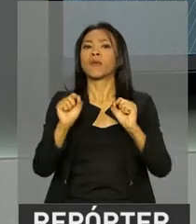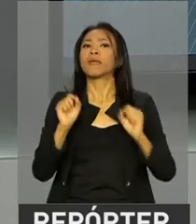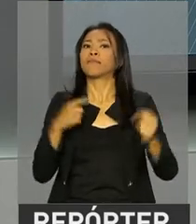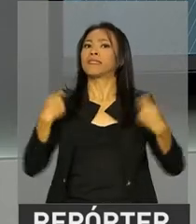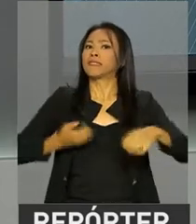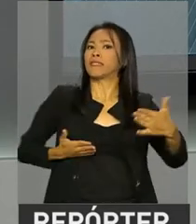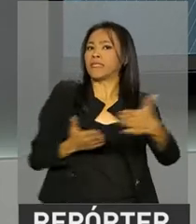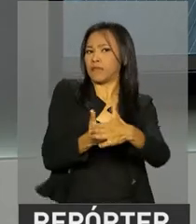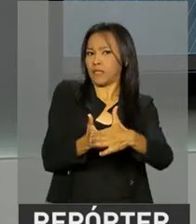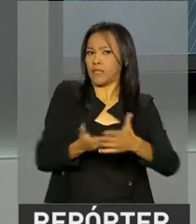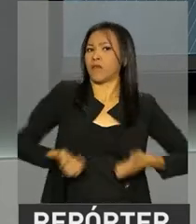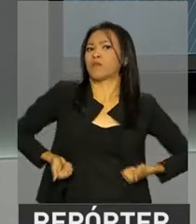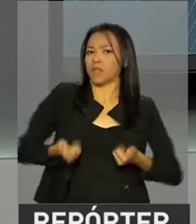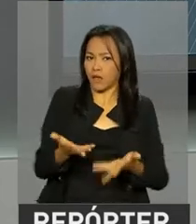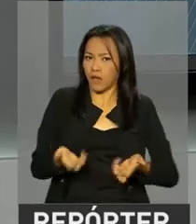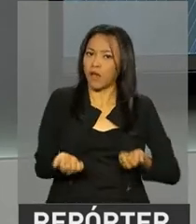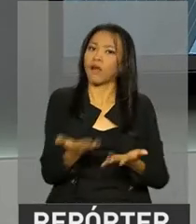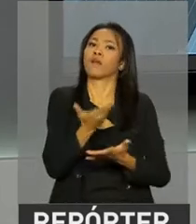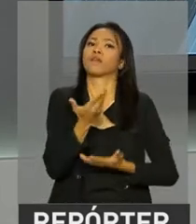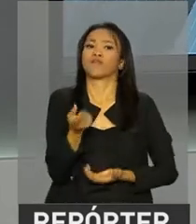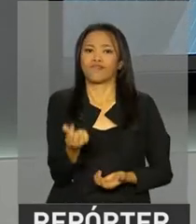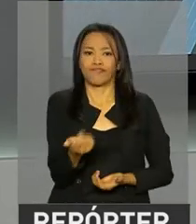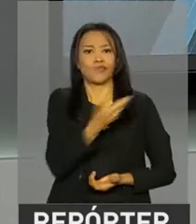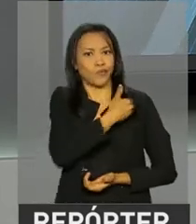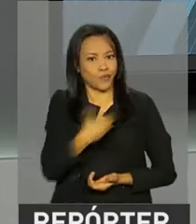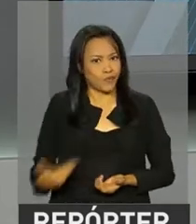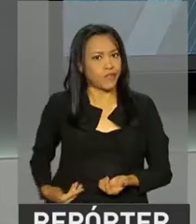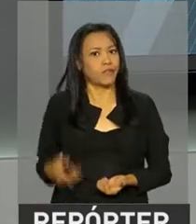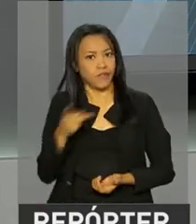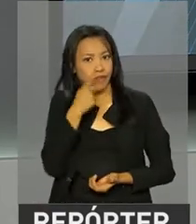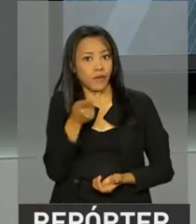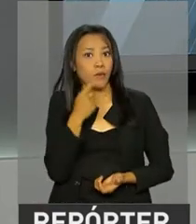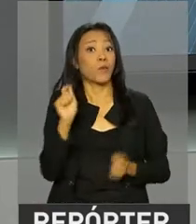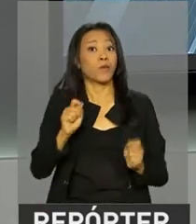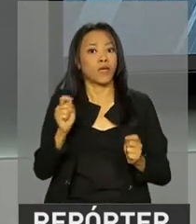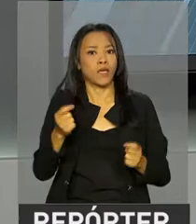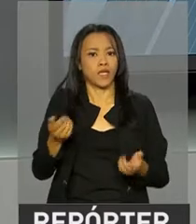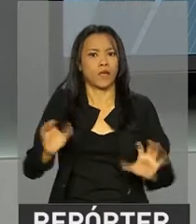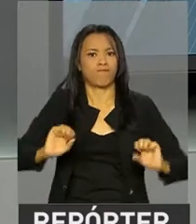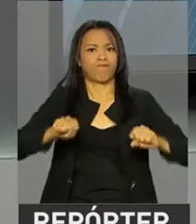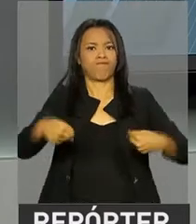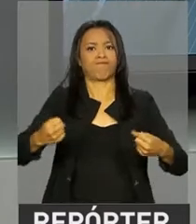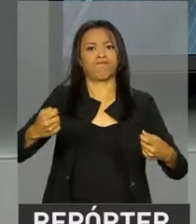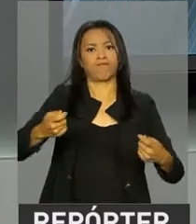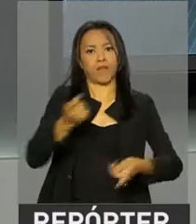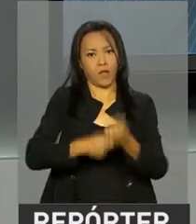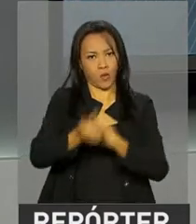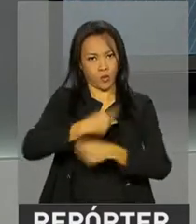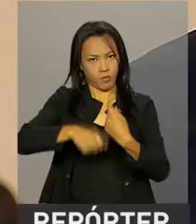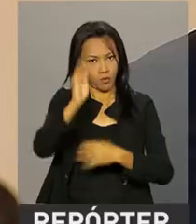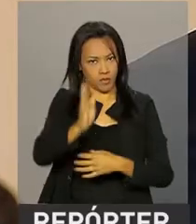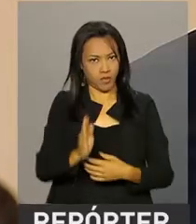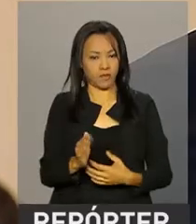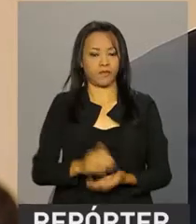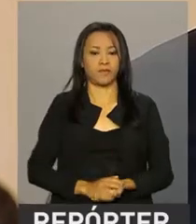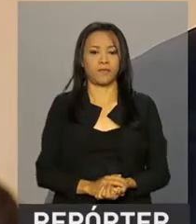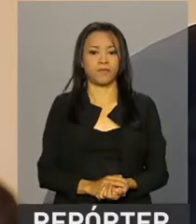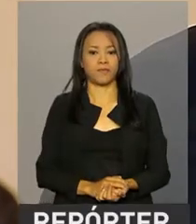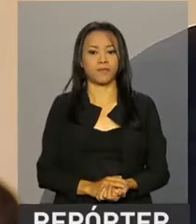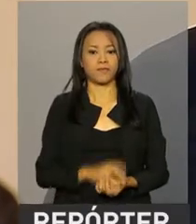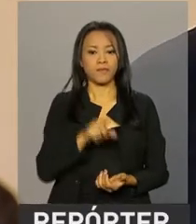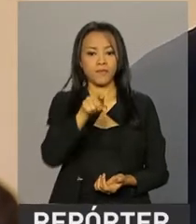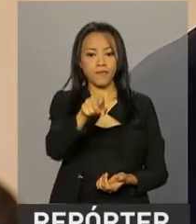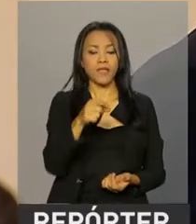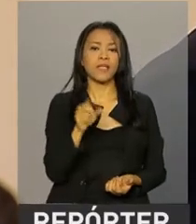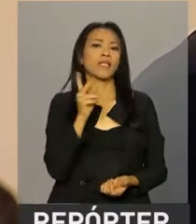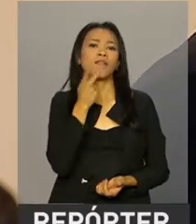limitar os gastos públicos e falou sobre o atual reaquecimento da economia brasileira. O que está